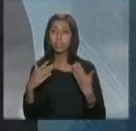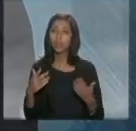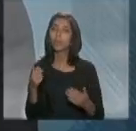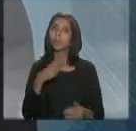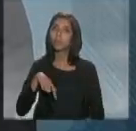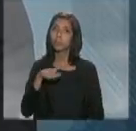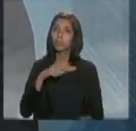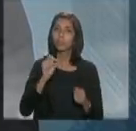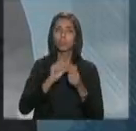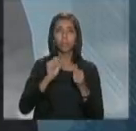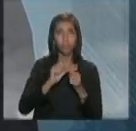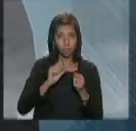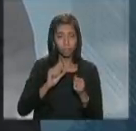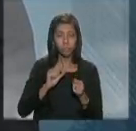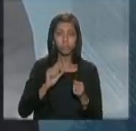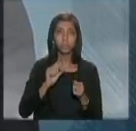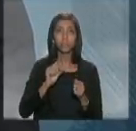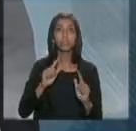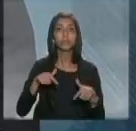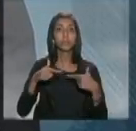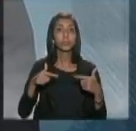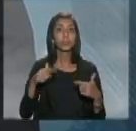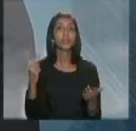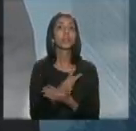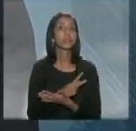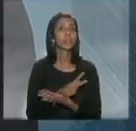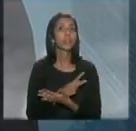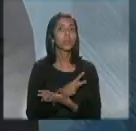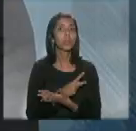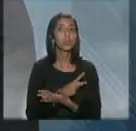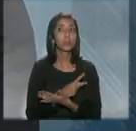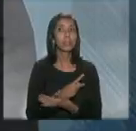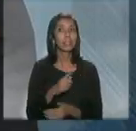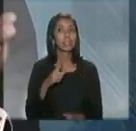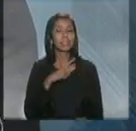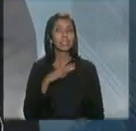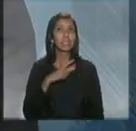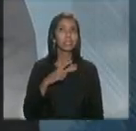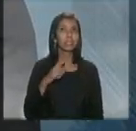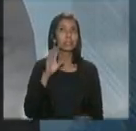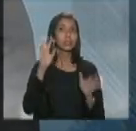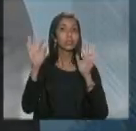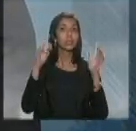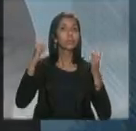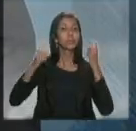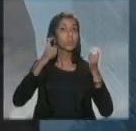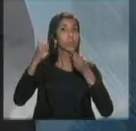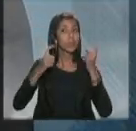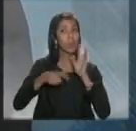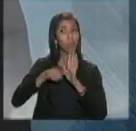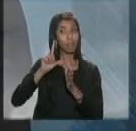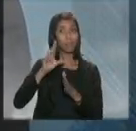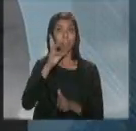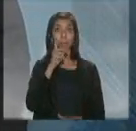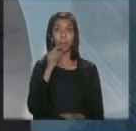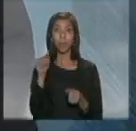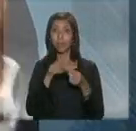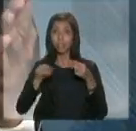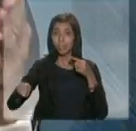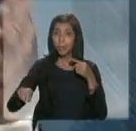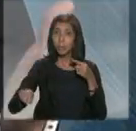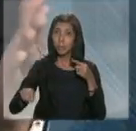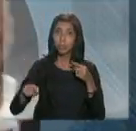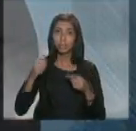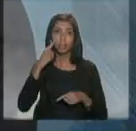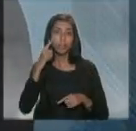a gente implementou isso, e o que aconteceu? Foi uma grande quebra de paradigma. O que antes se demorava uma